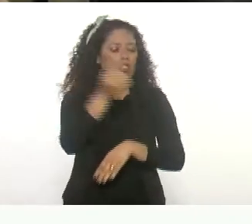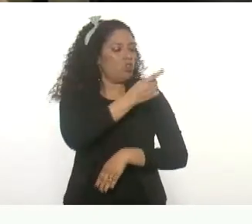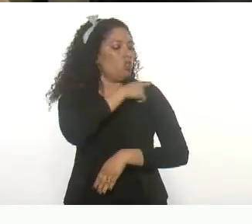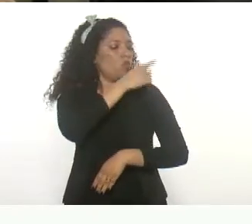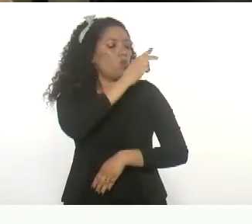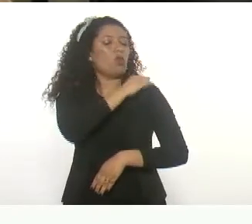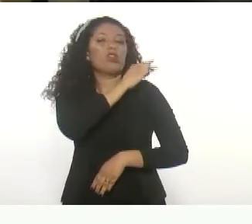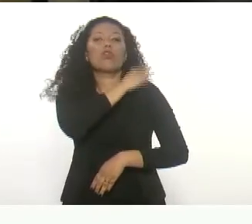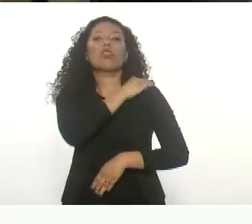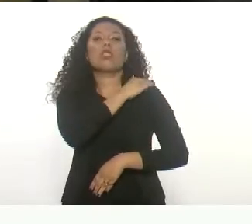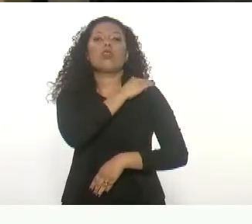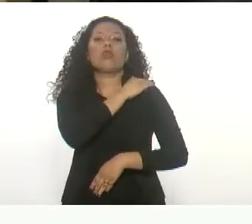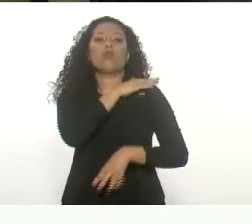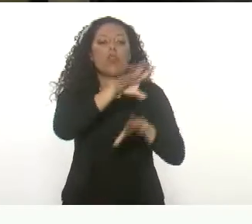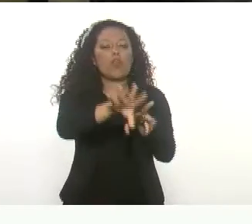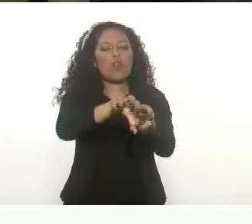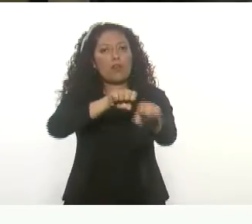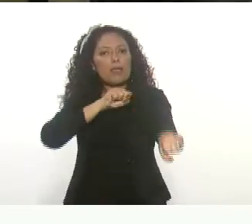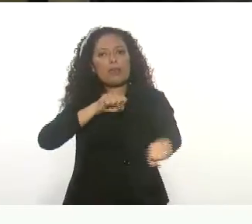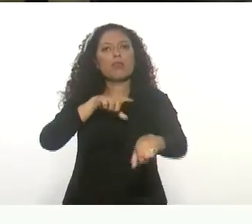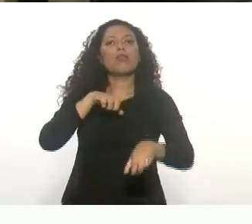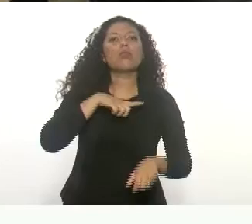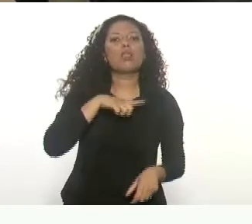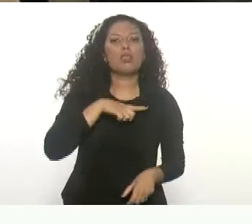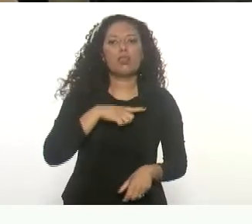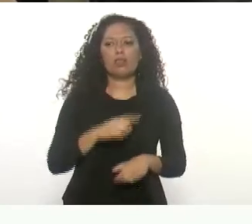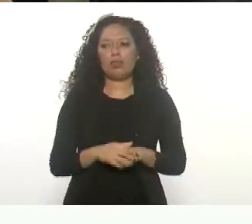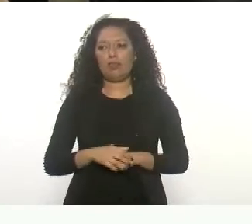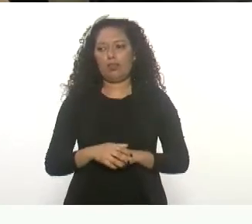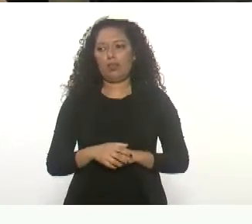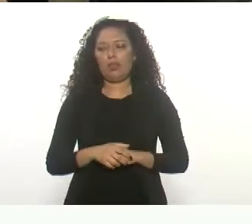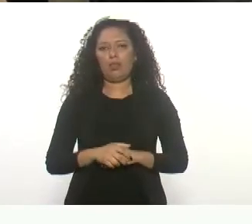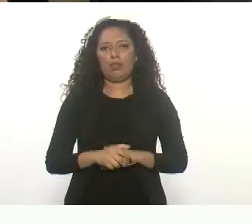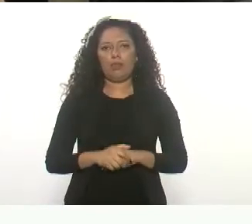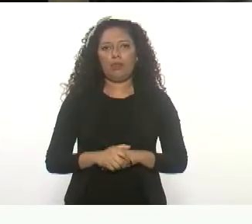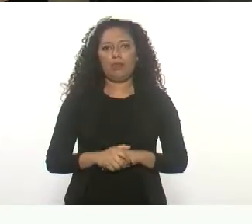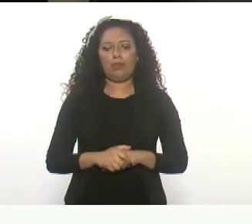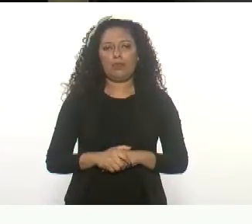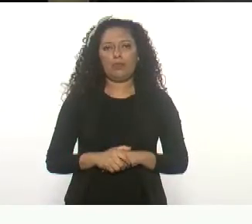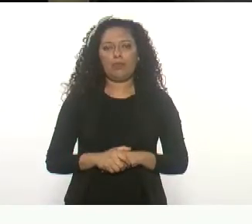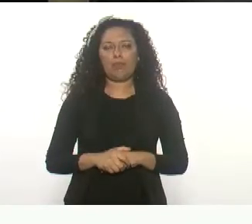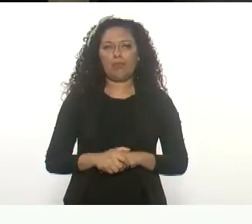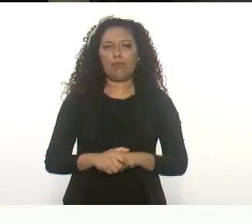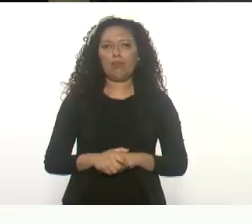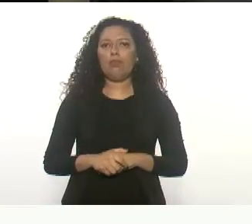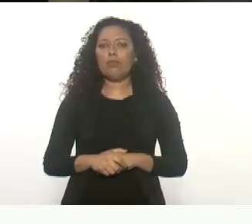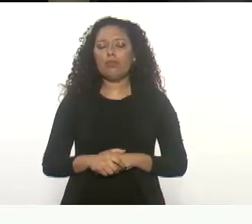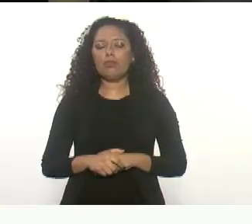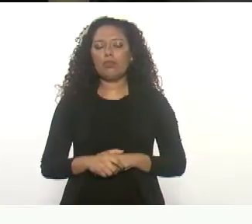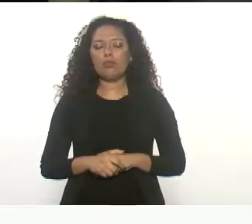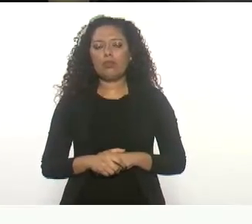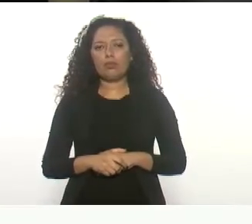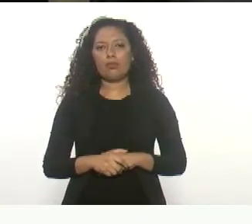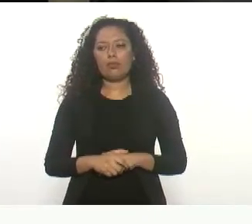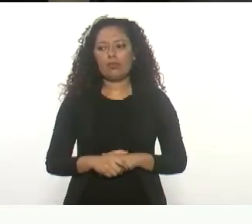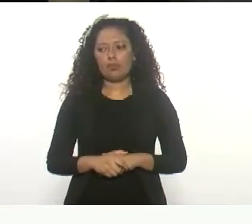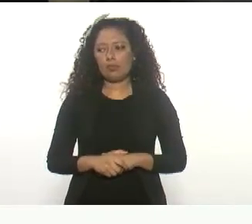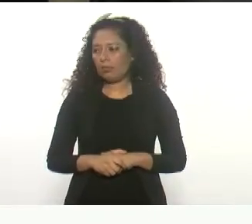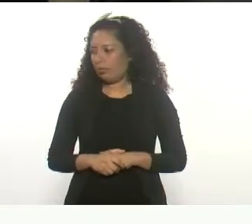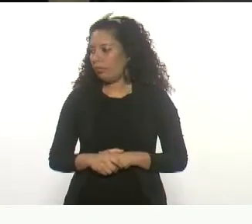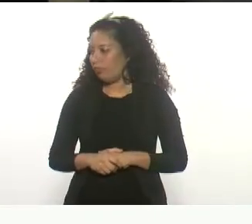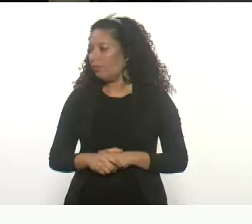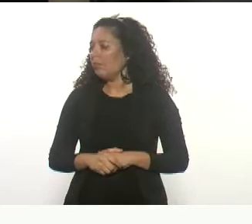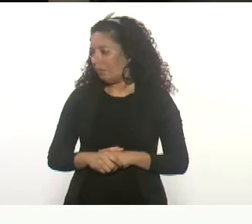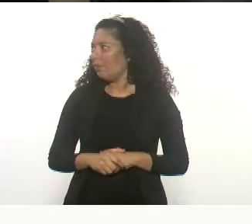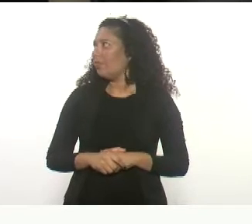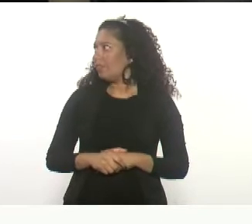grau e o tempo no turno integral seria de excelência. Então, assim, lógico, você vai encontrar esses 3